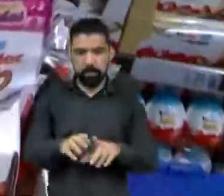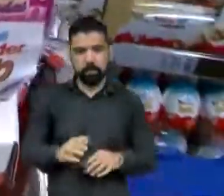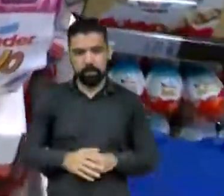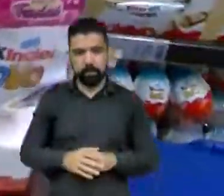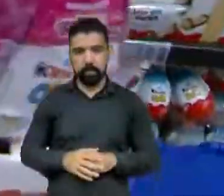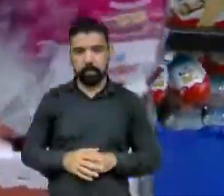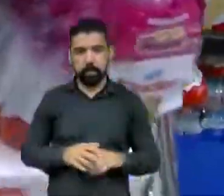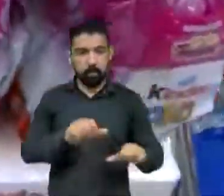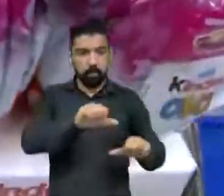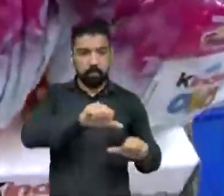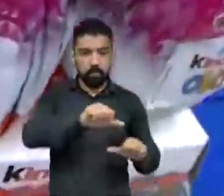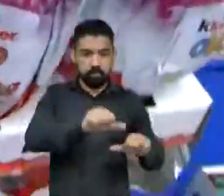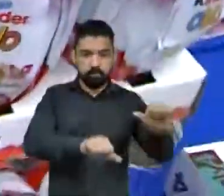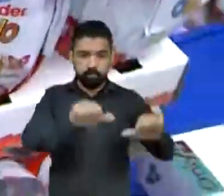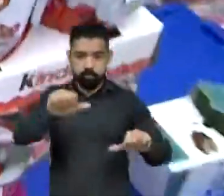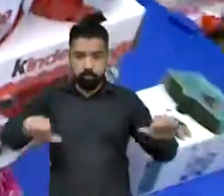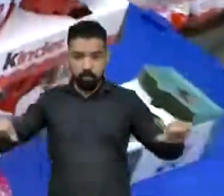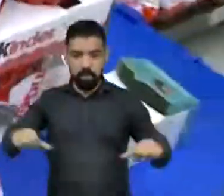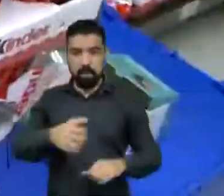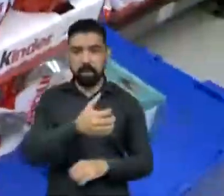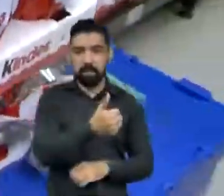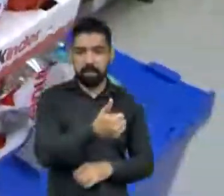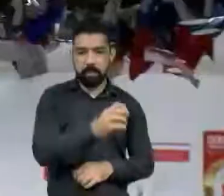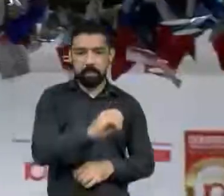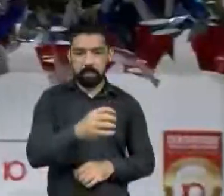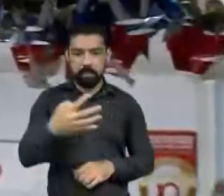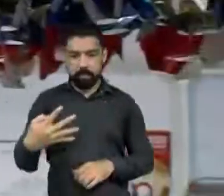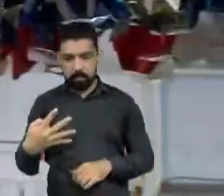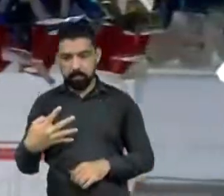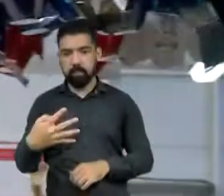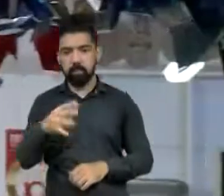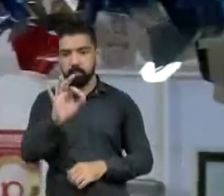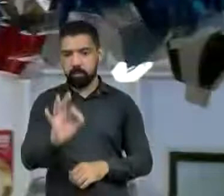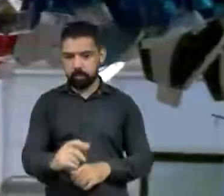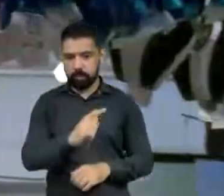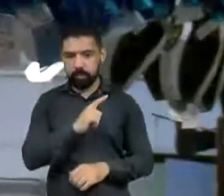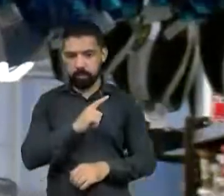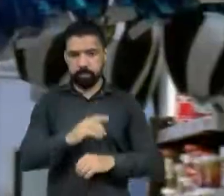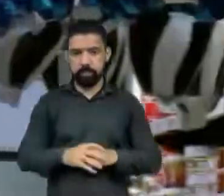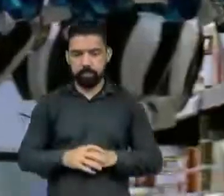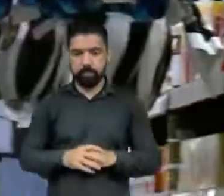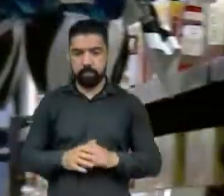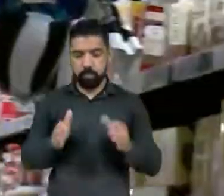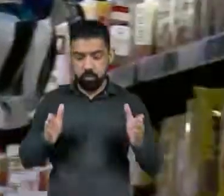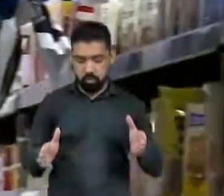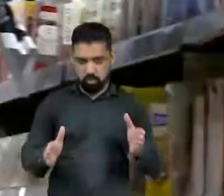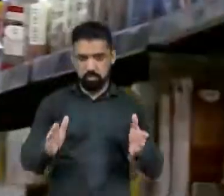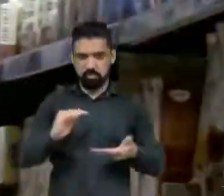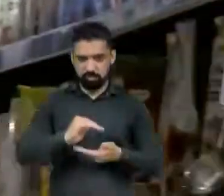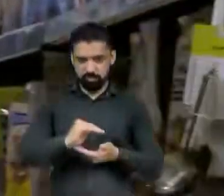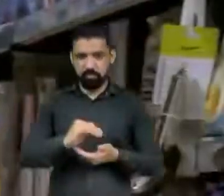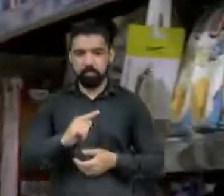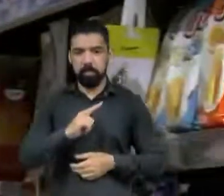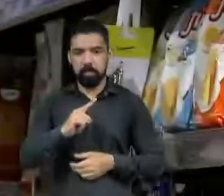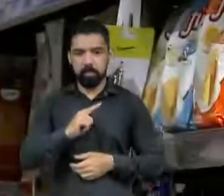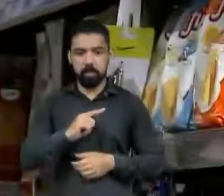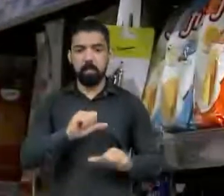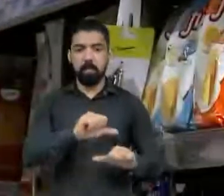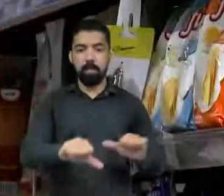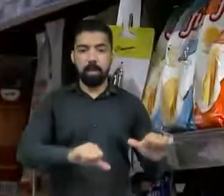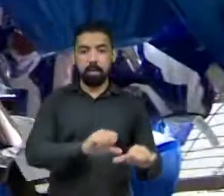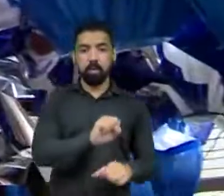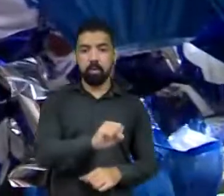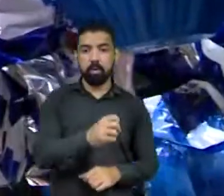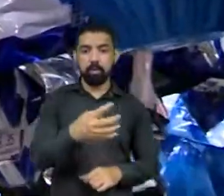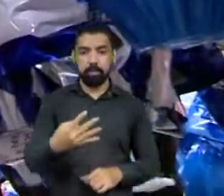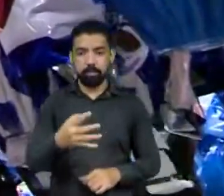em 104% de uma regional para outra. Já a variação na caixa de chocolate chegou a